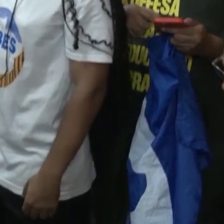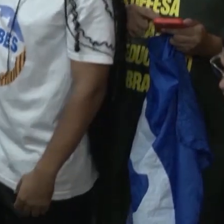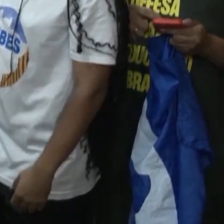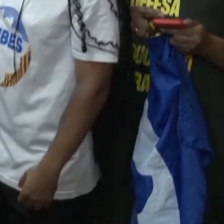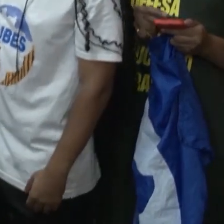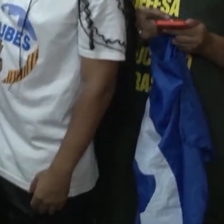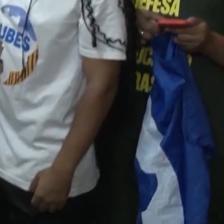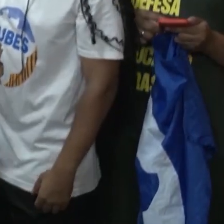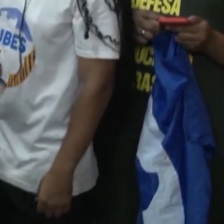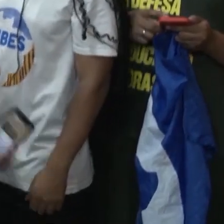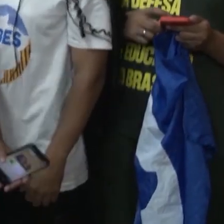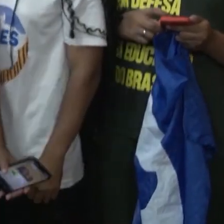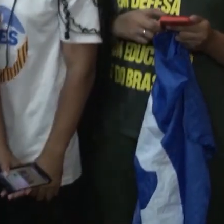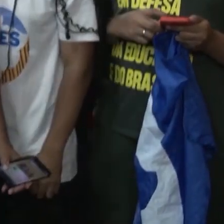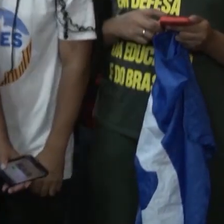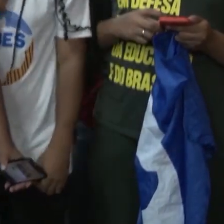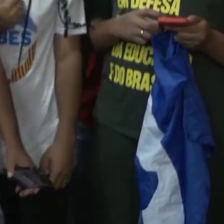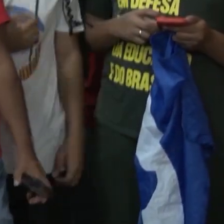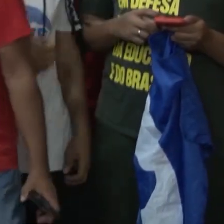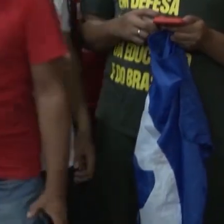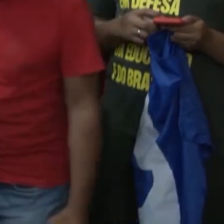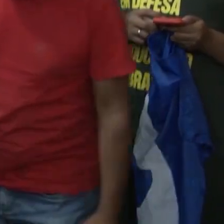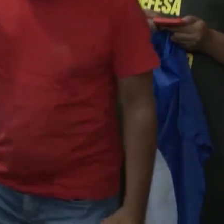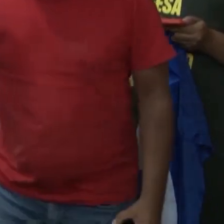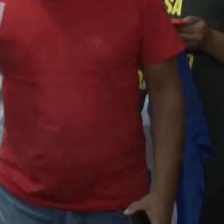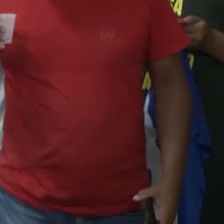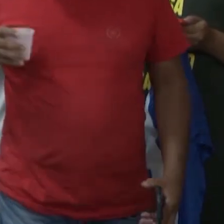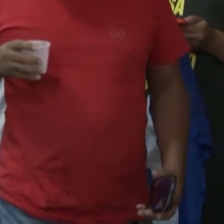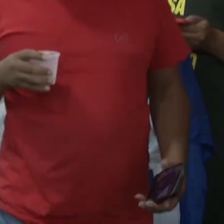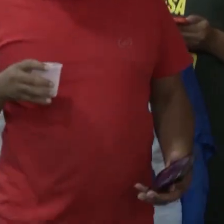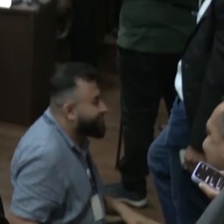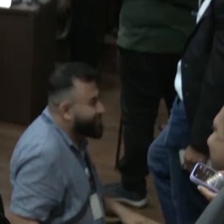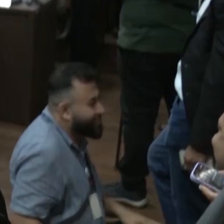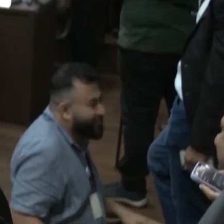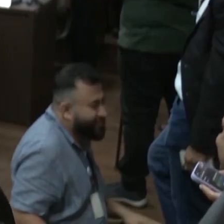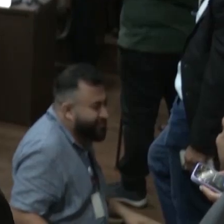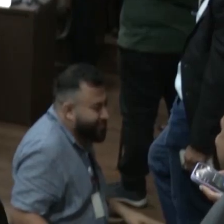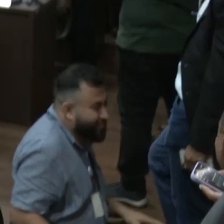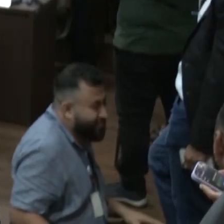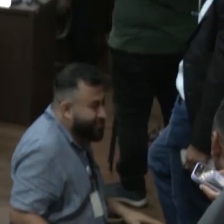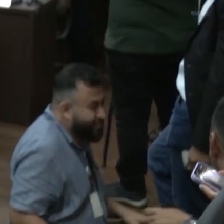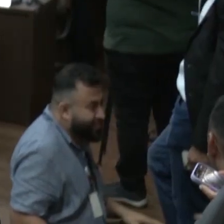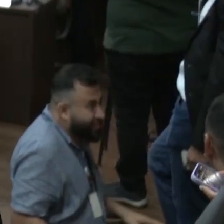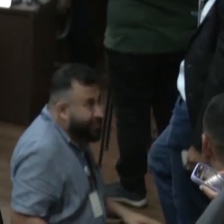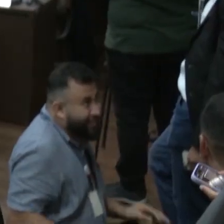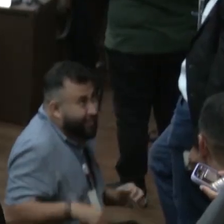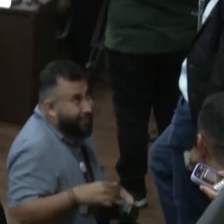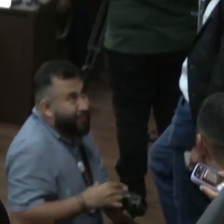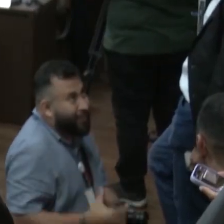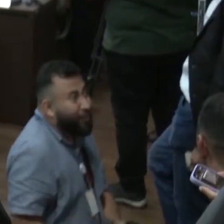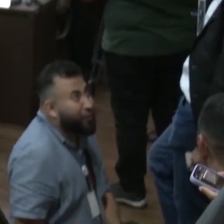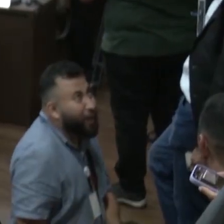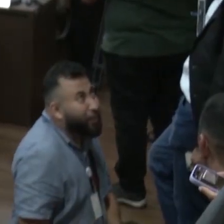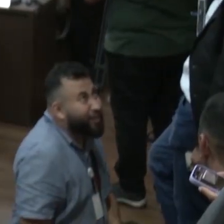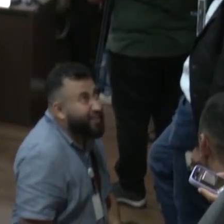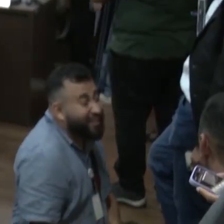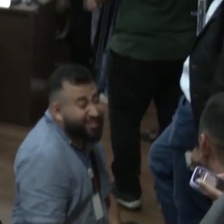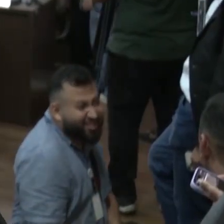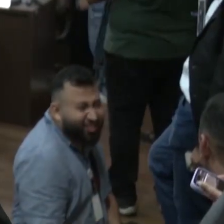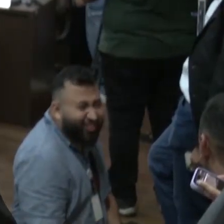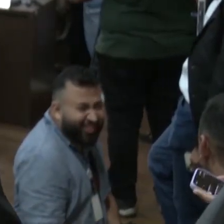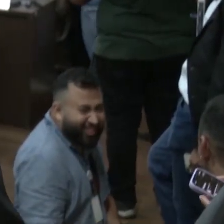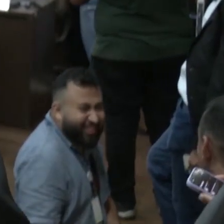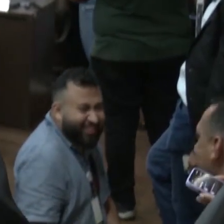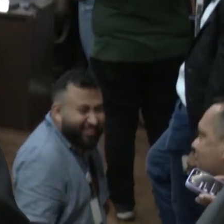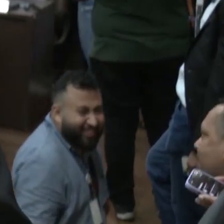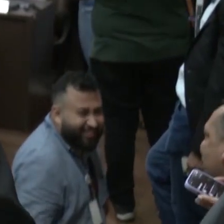Luís, implementar já no ano de 2025 para valer o passe livre na nossa cidade. A gente sabe que o transporte coletivo urbano é o terceiro maior gasto de uma